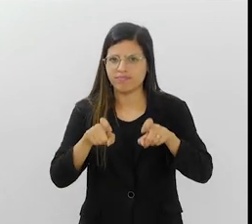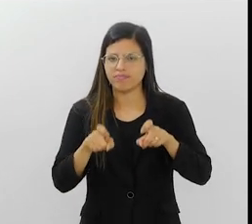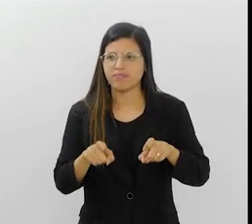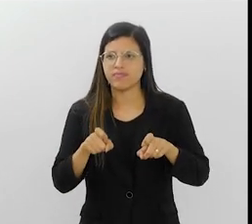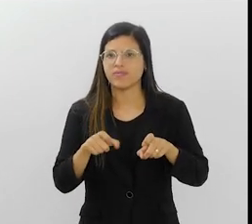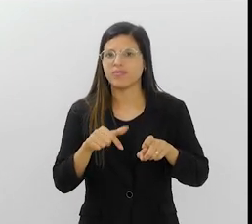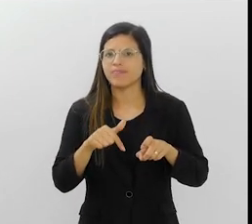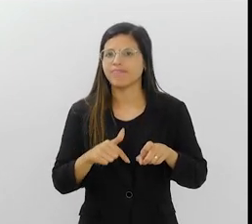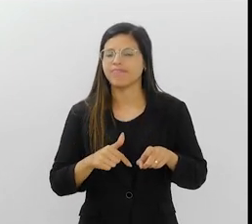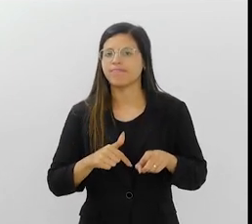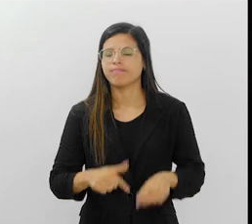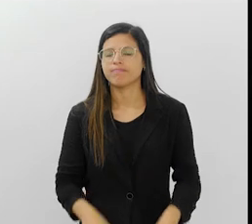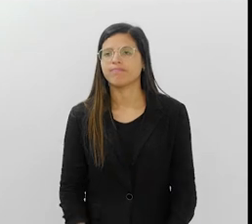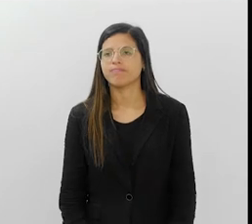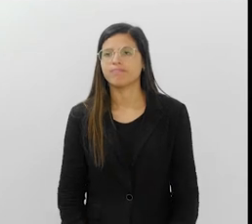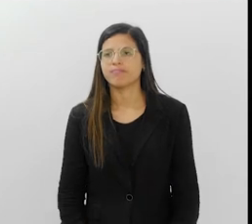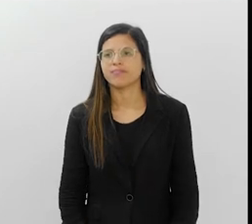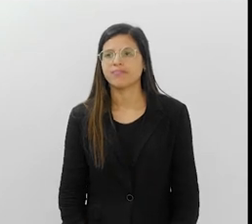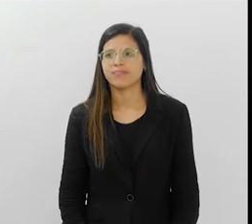escola. E